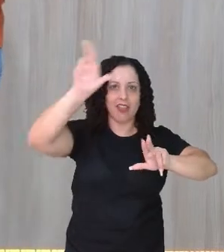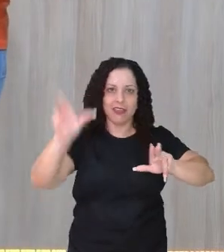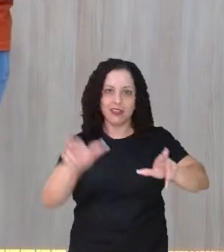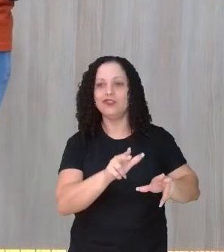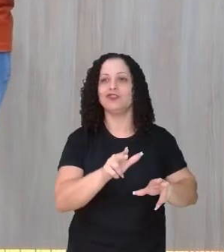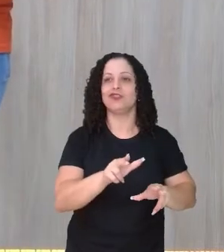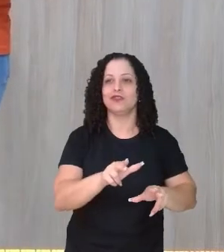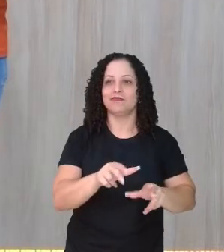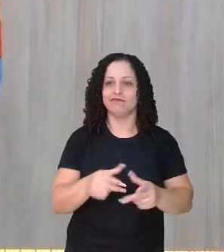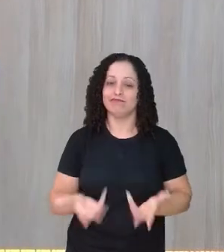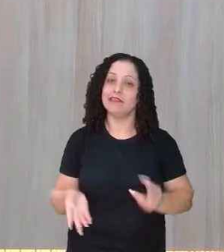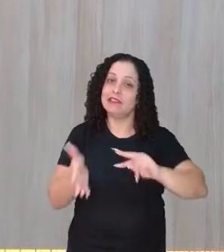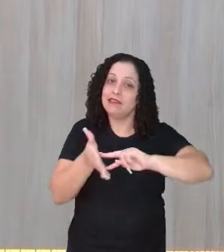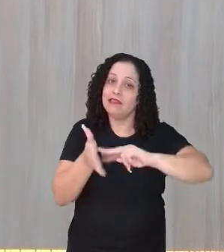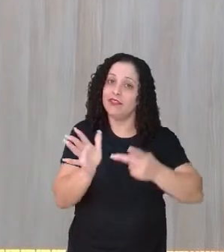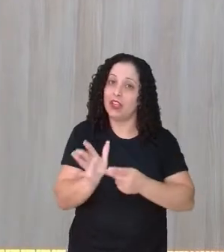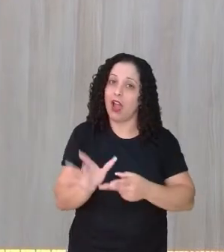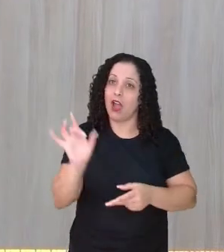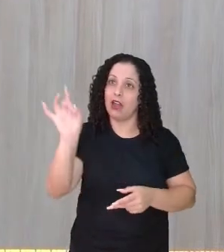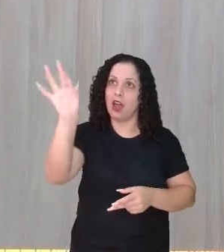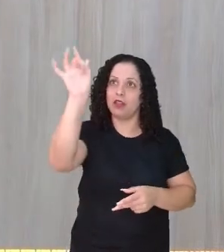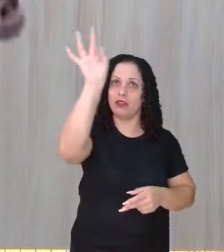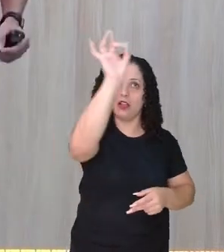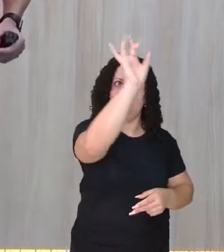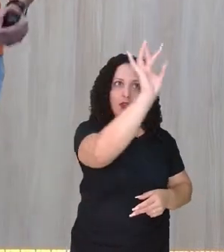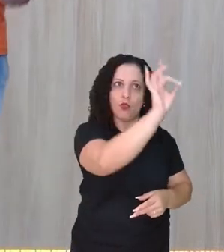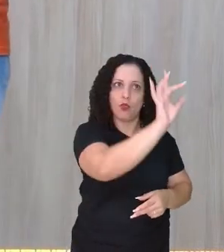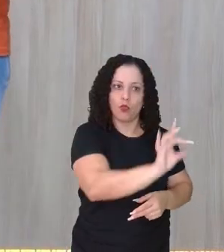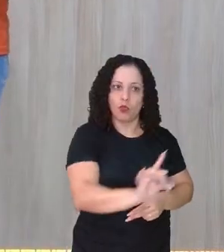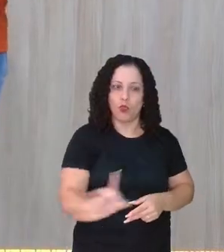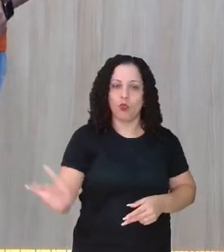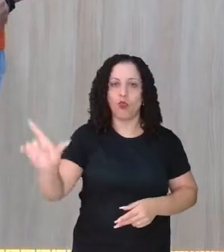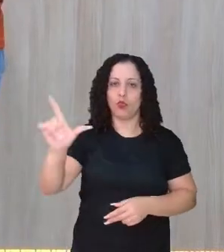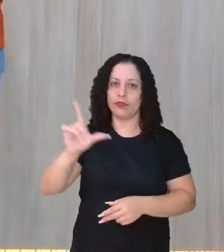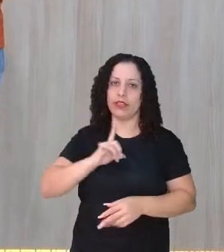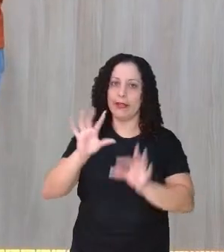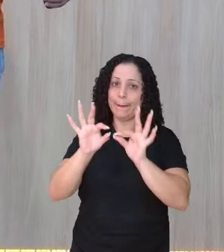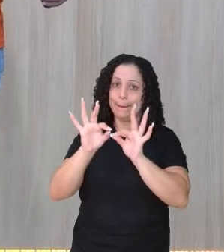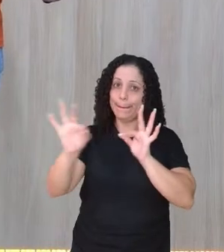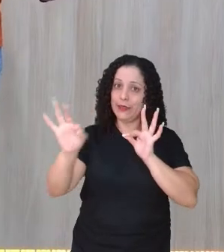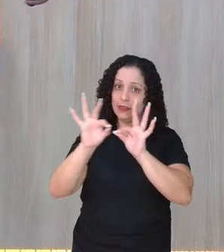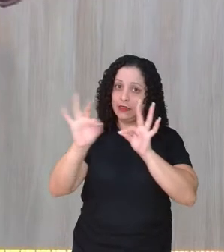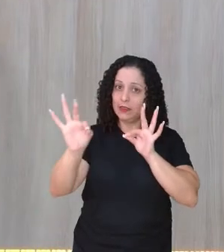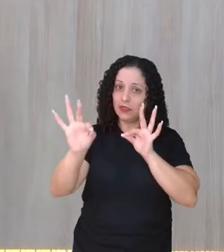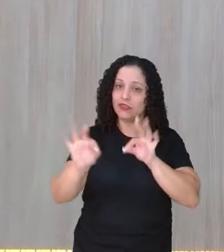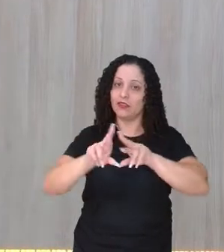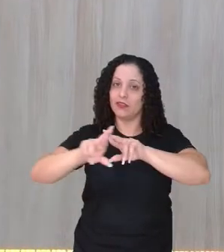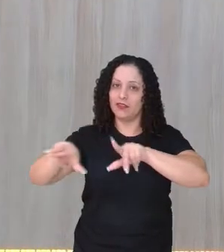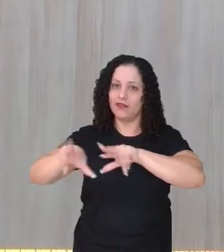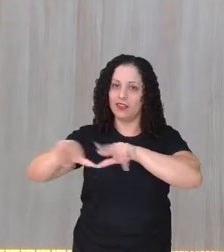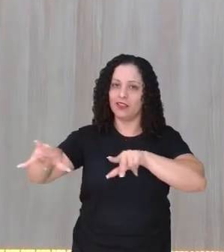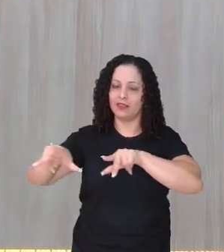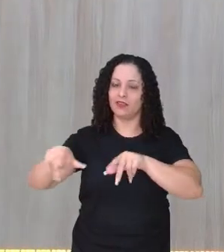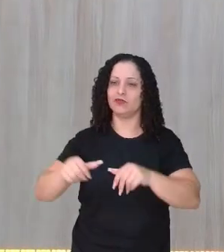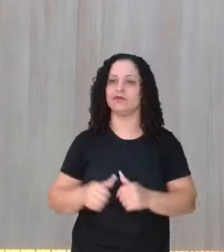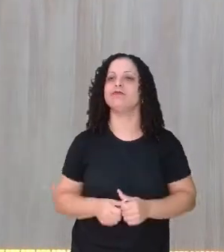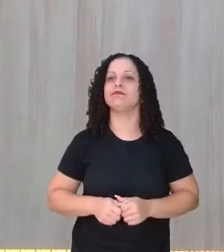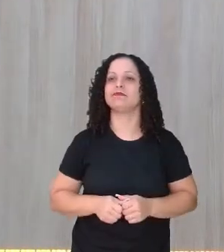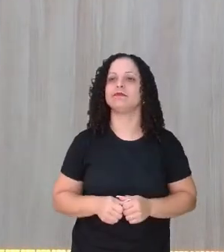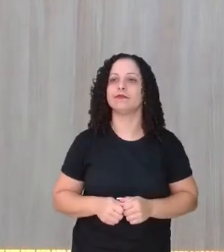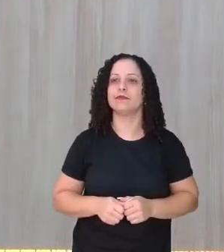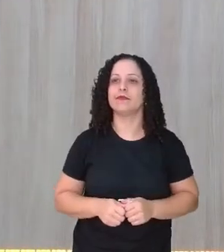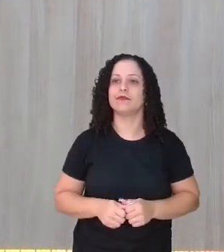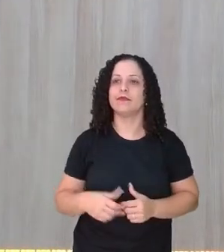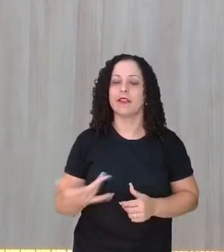letras diferentes, significa dizer que todos esses lados têm medidas diferentes. Se eu coloco aqui